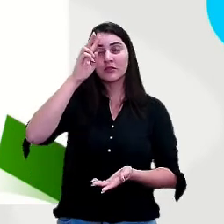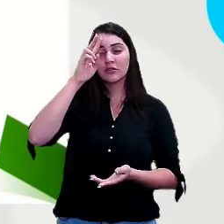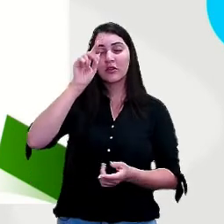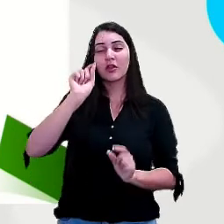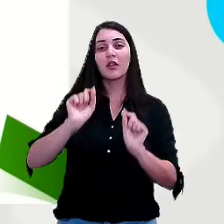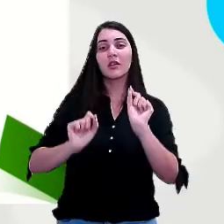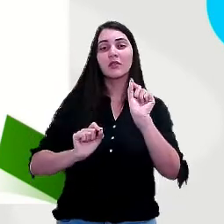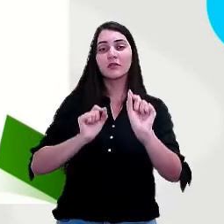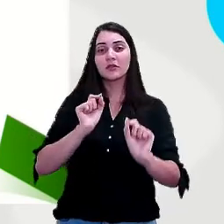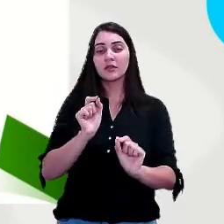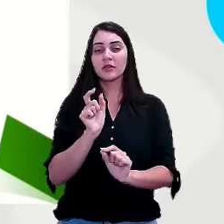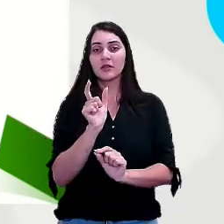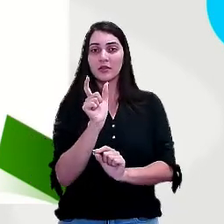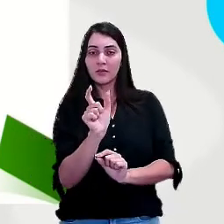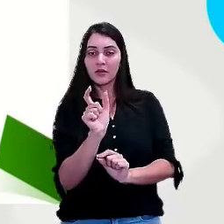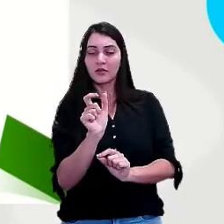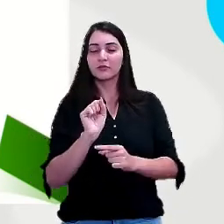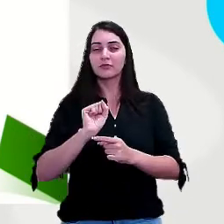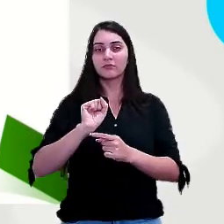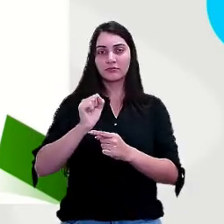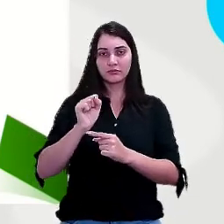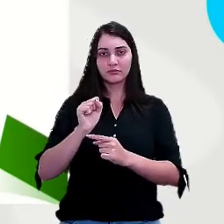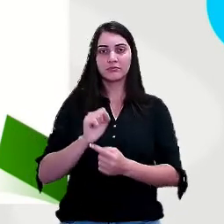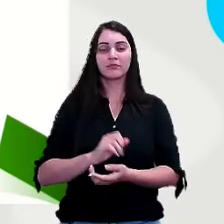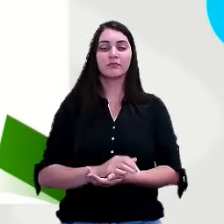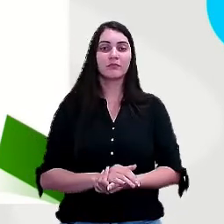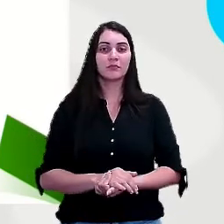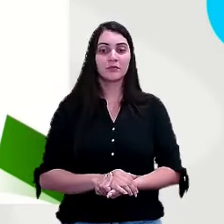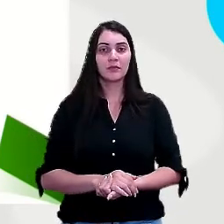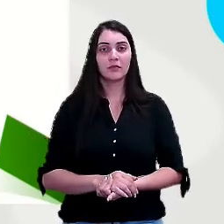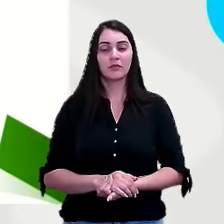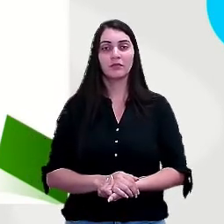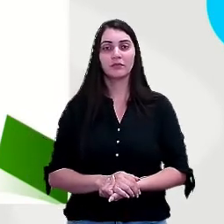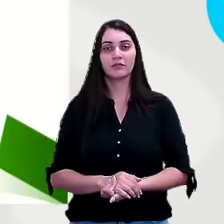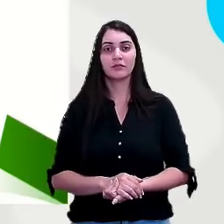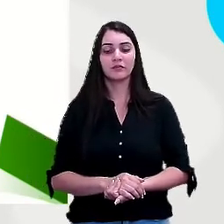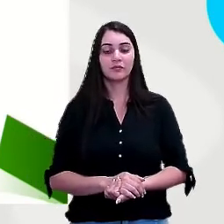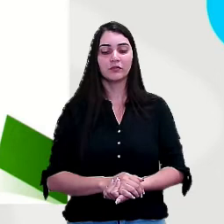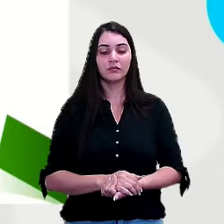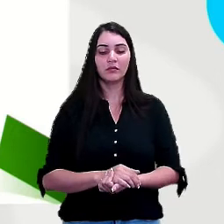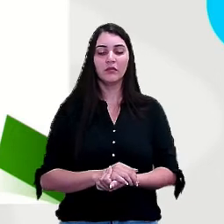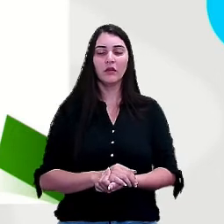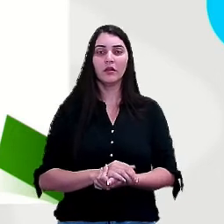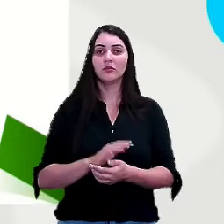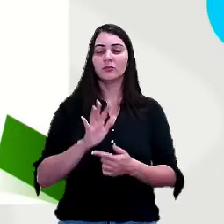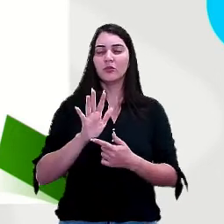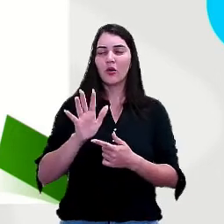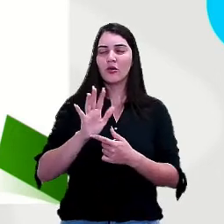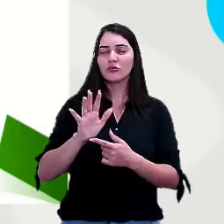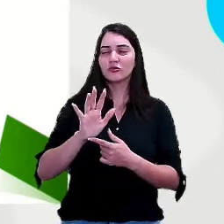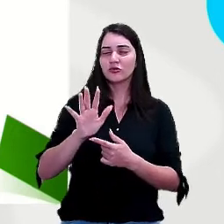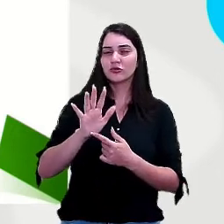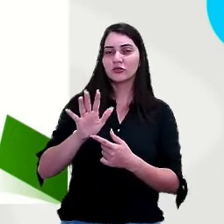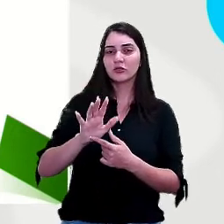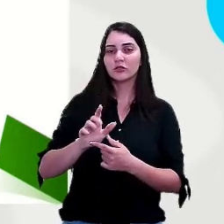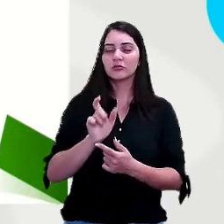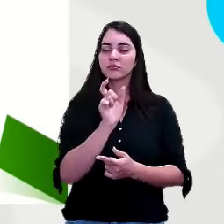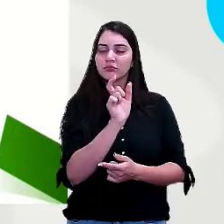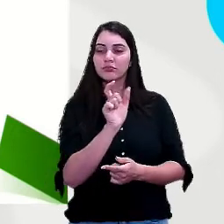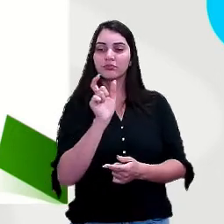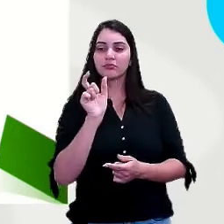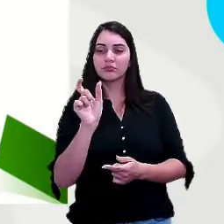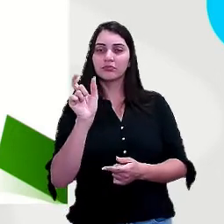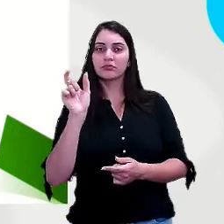são aí substantivos. Estão vendo aqui, ó, o destaque, as setinhas estão